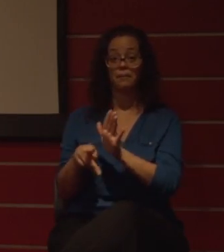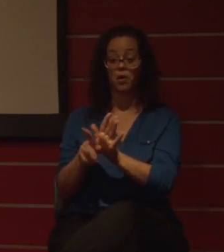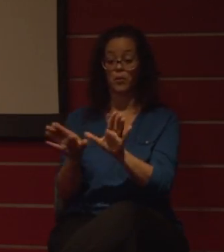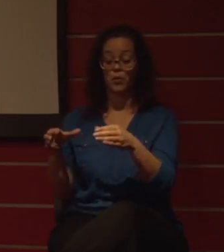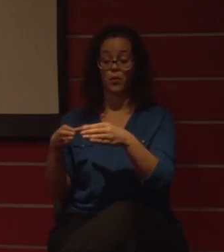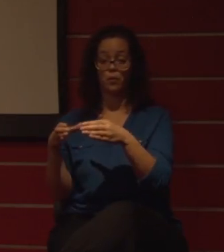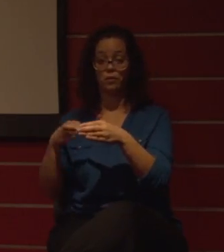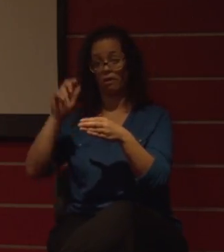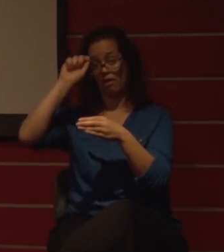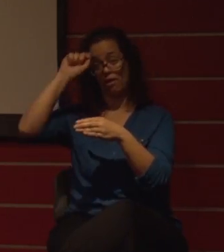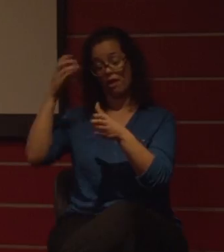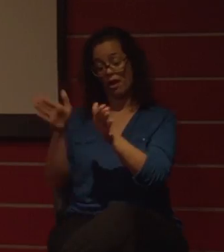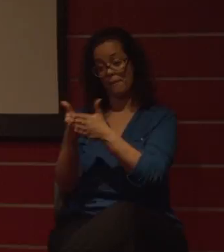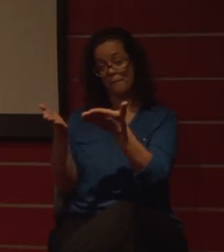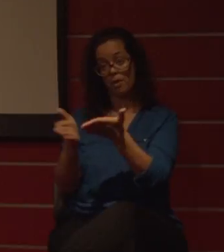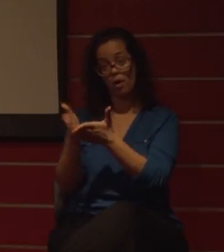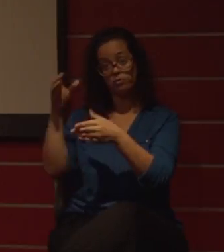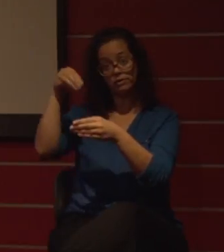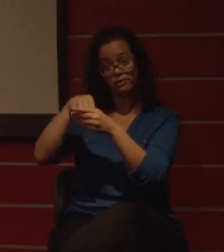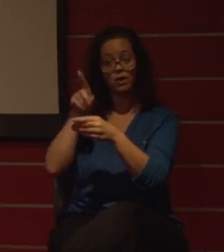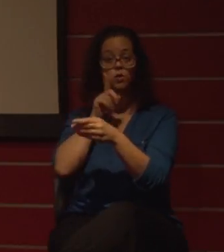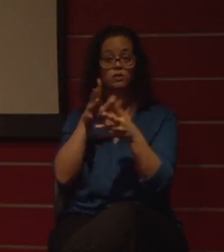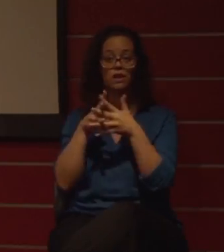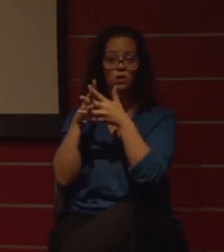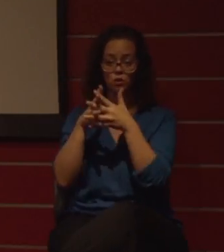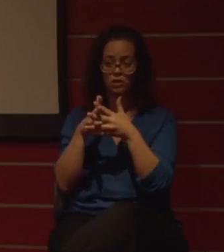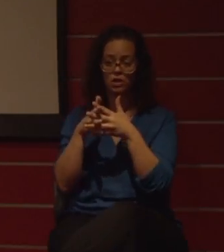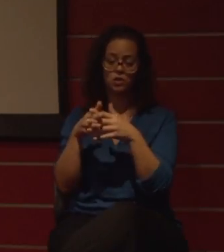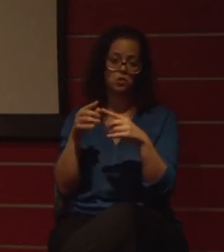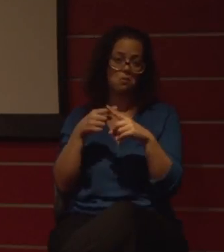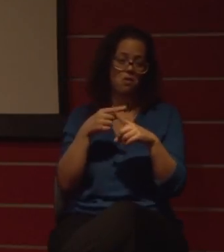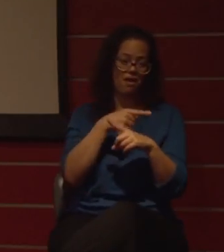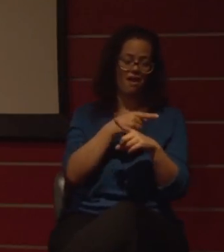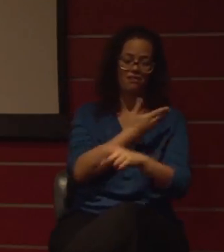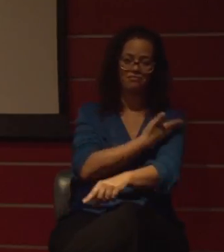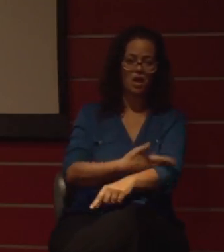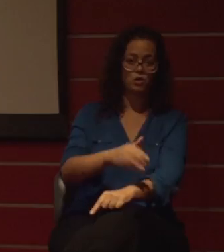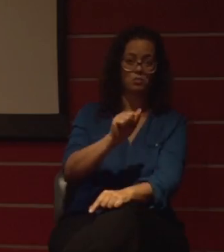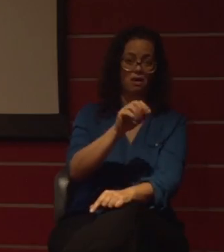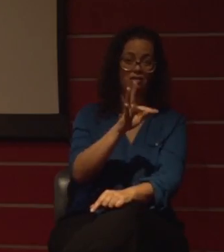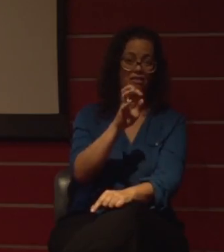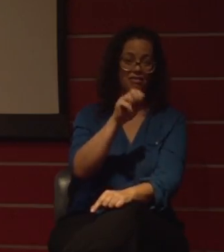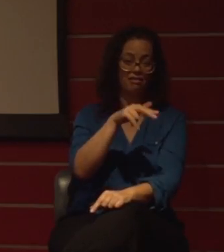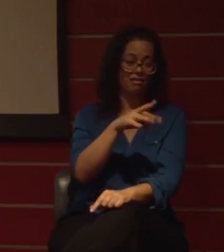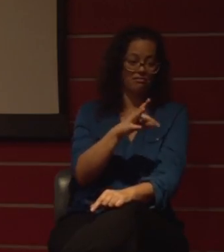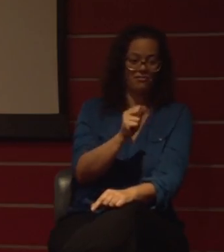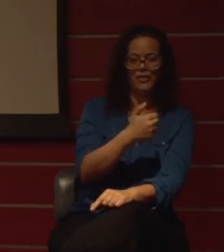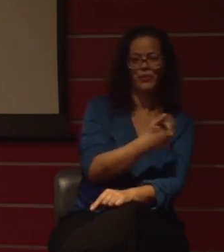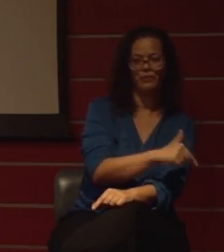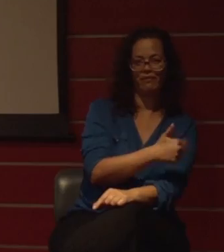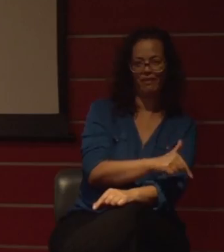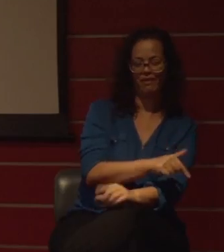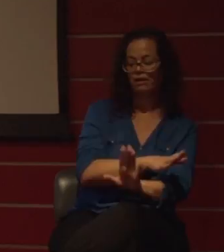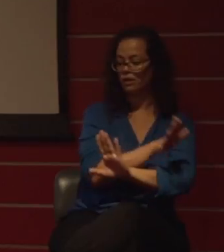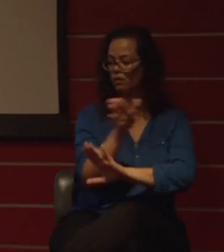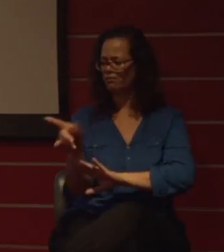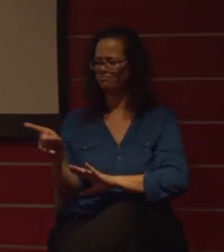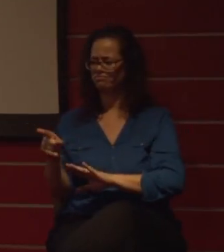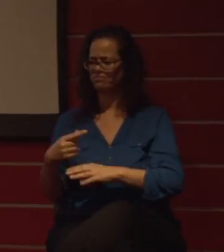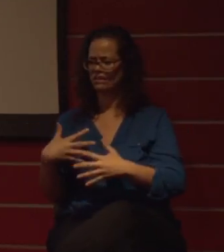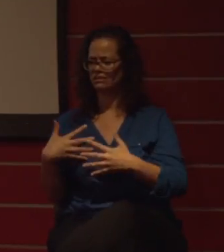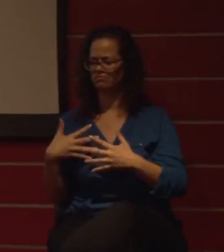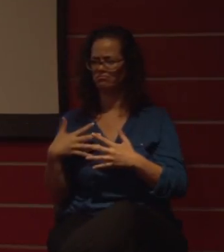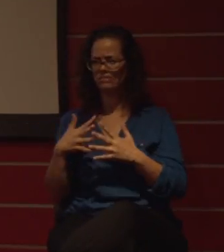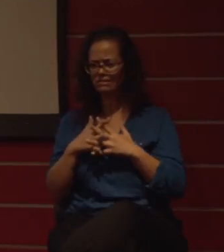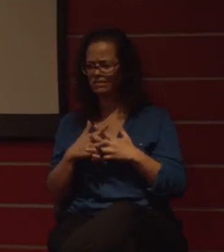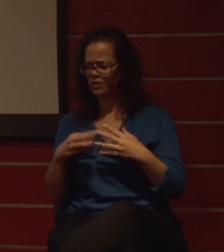Unidos que é algo que ele não conhecia eh em Atlanta e E aí você tem como conflito interno do personagem né